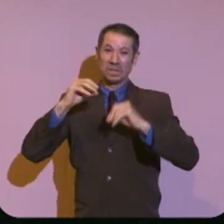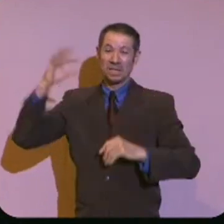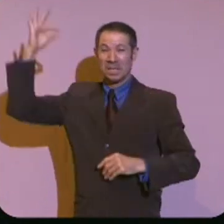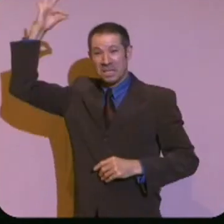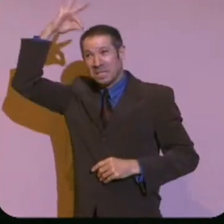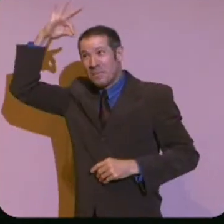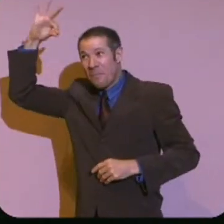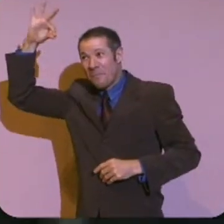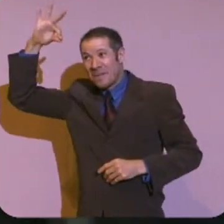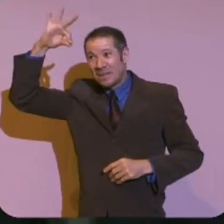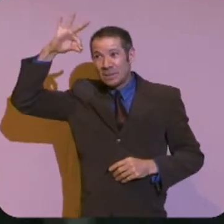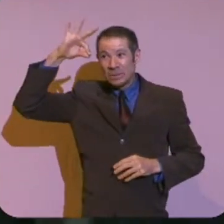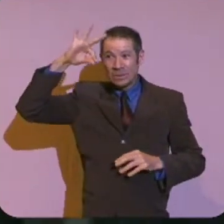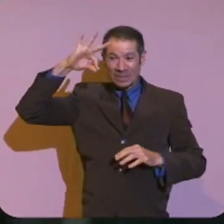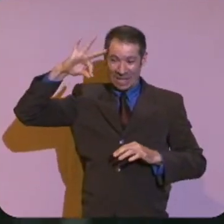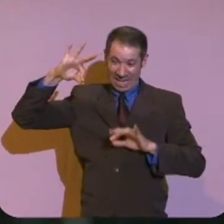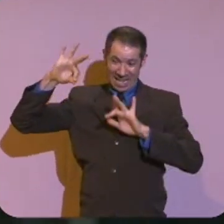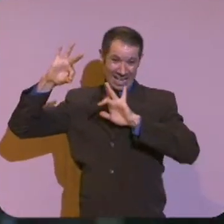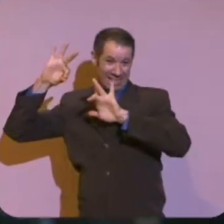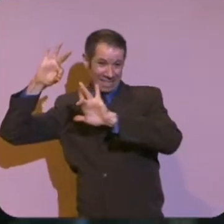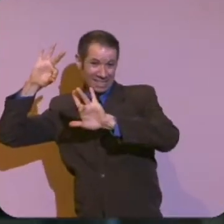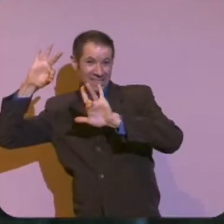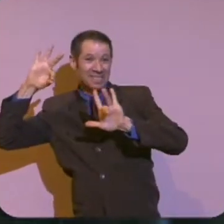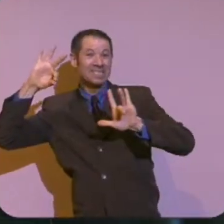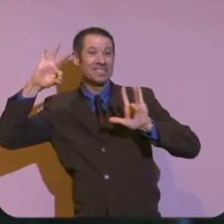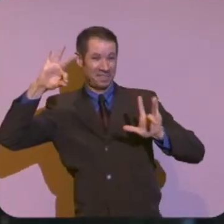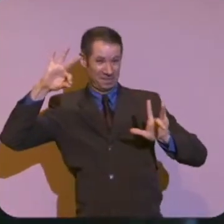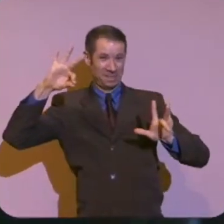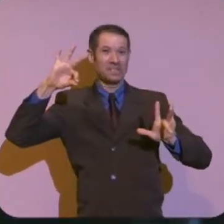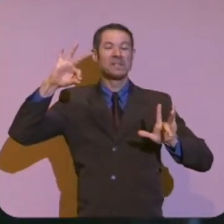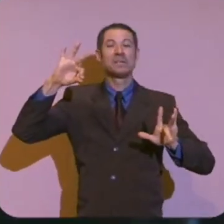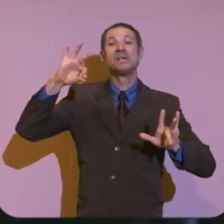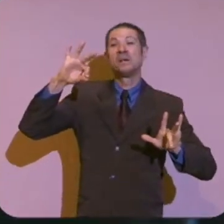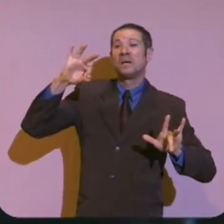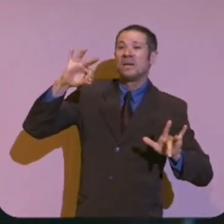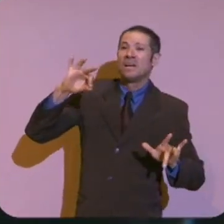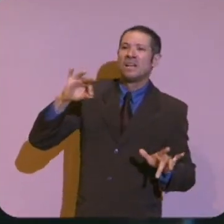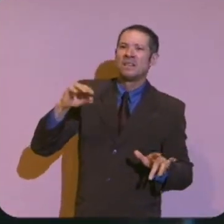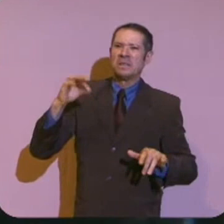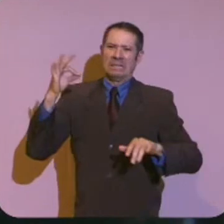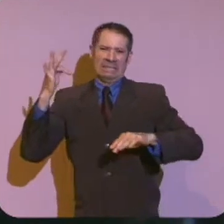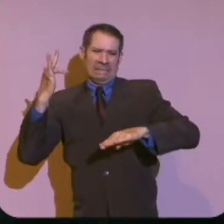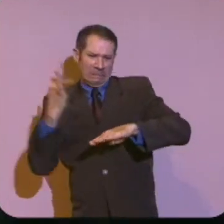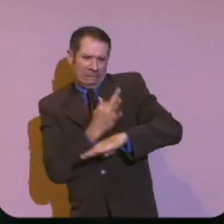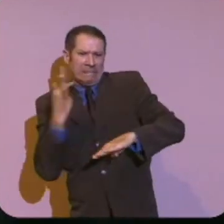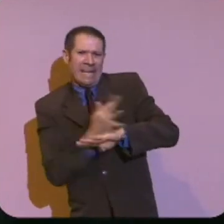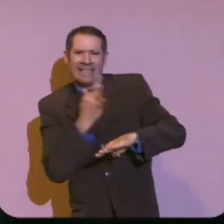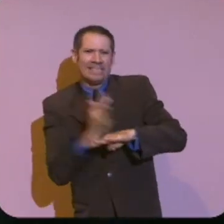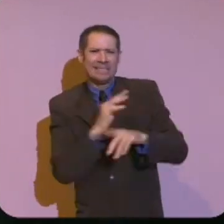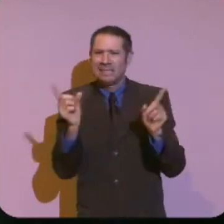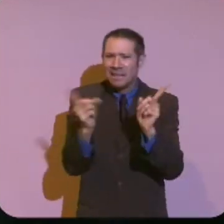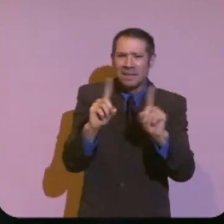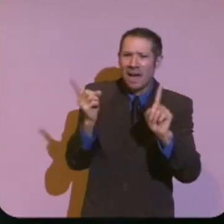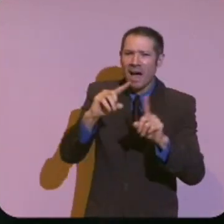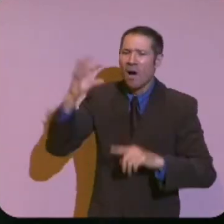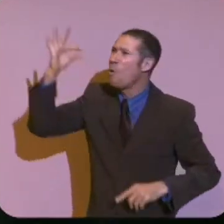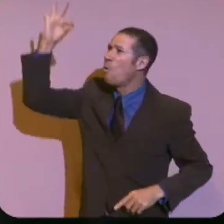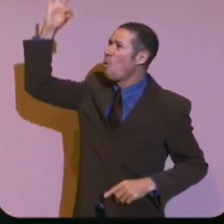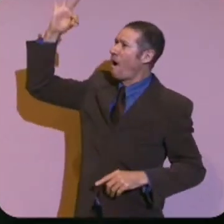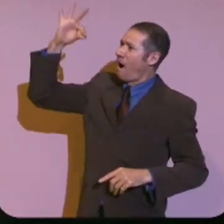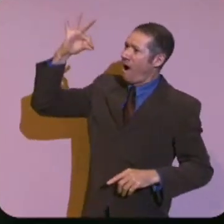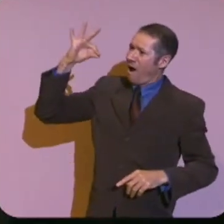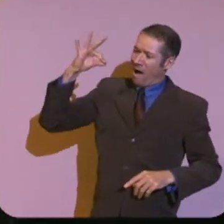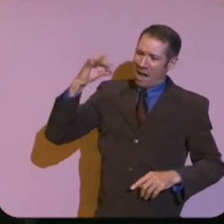de Deus está tocando o seu coração, então não resista à voz do Espírito. Se existe